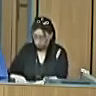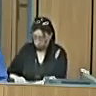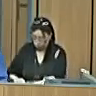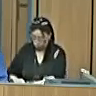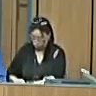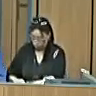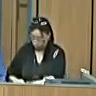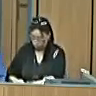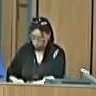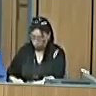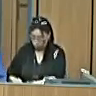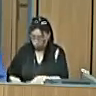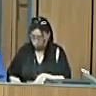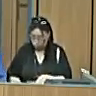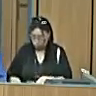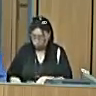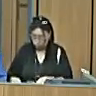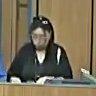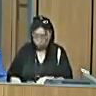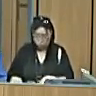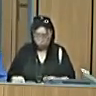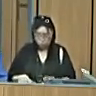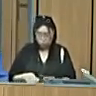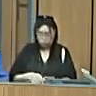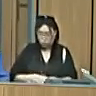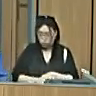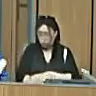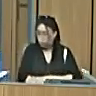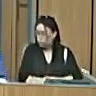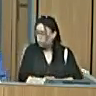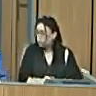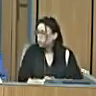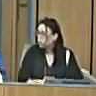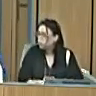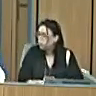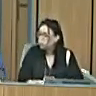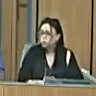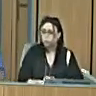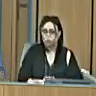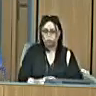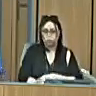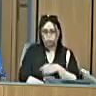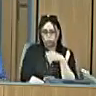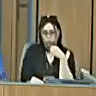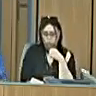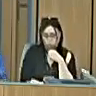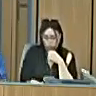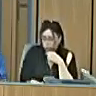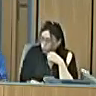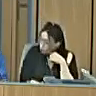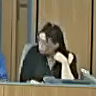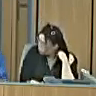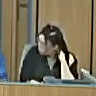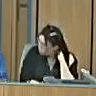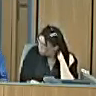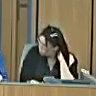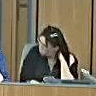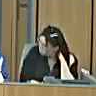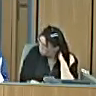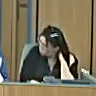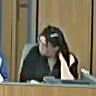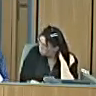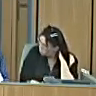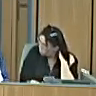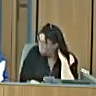execução dessa psicóloga na sua residência e eu trago essas considerações para a reflexão desta